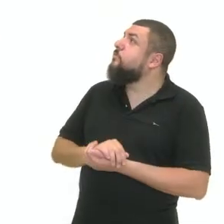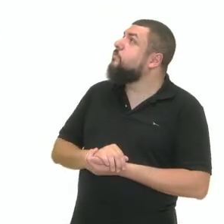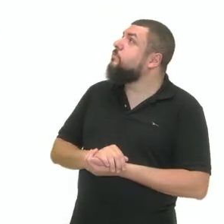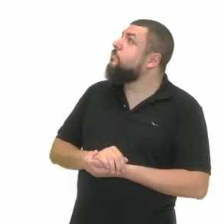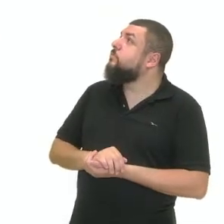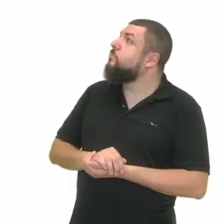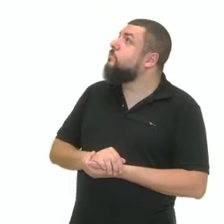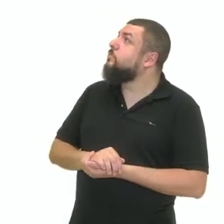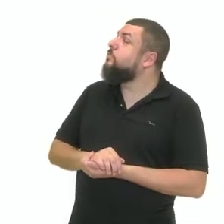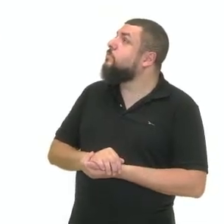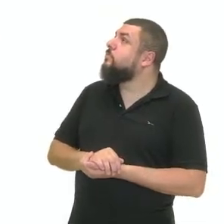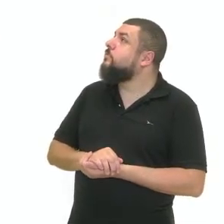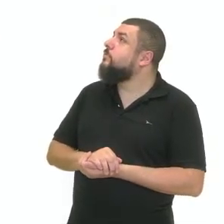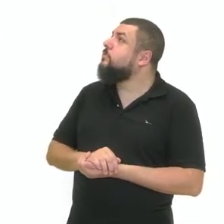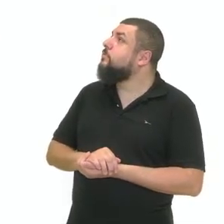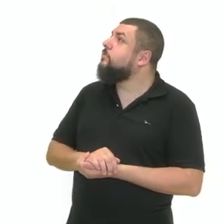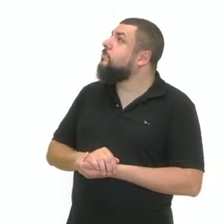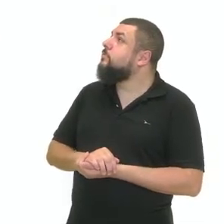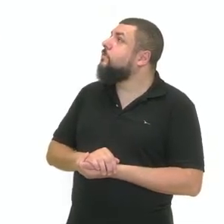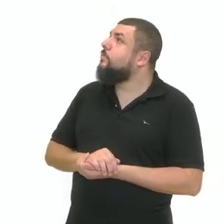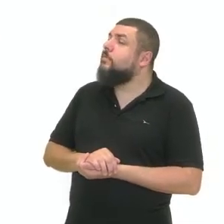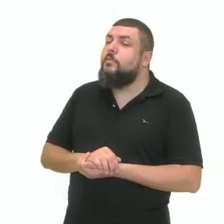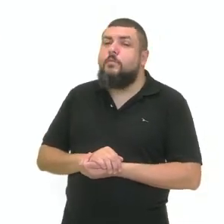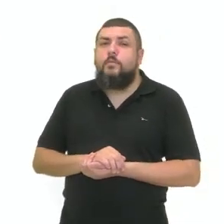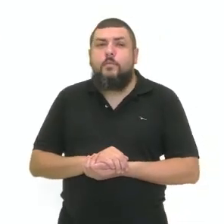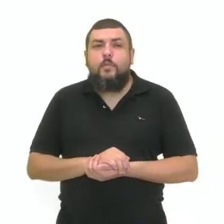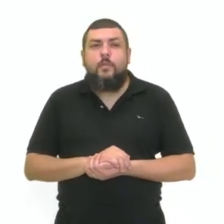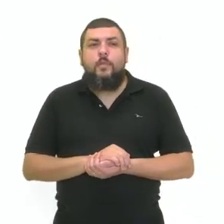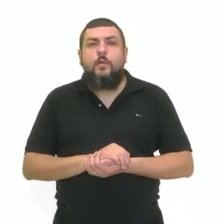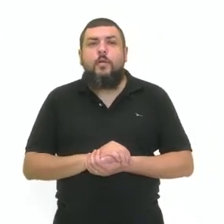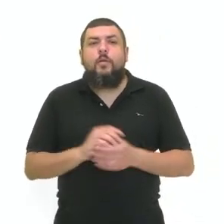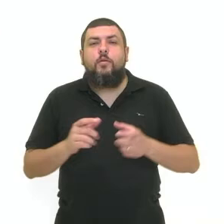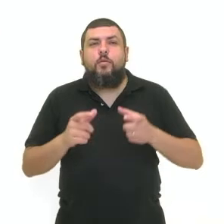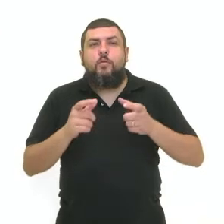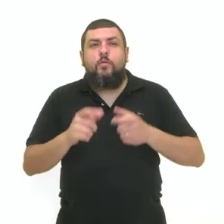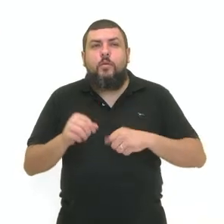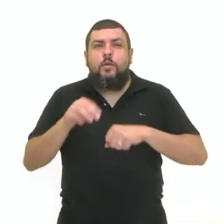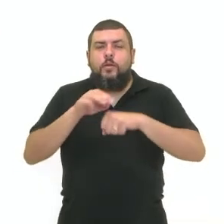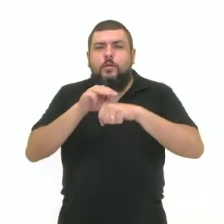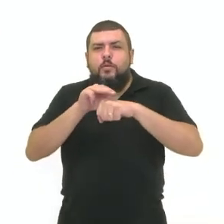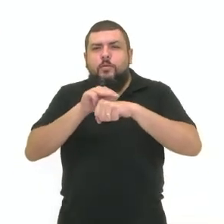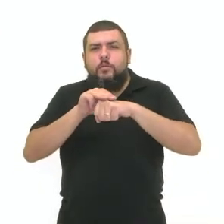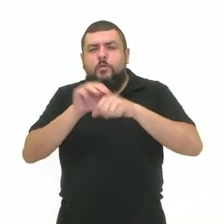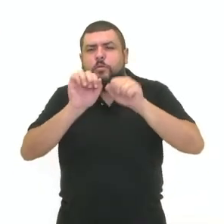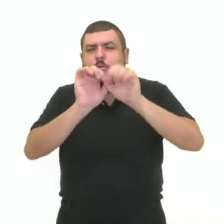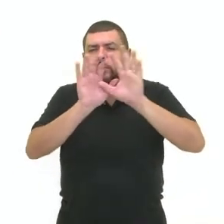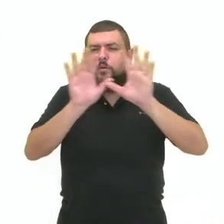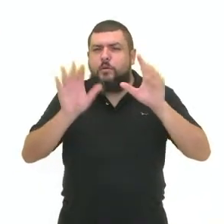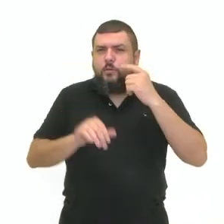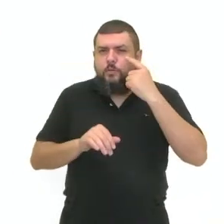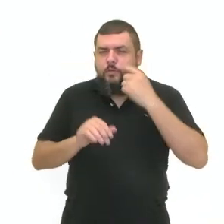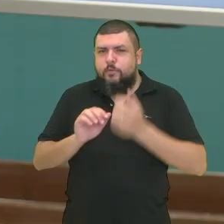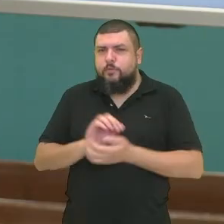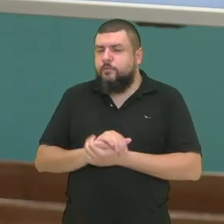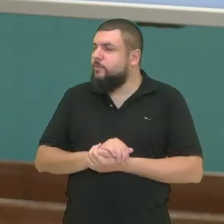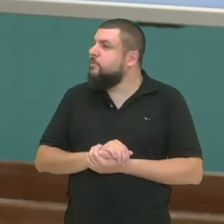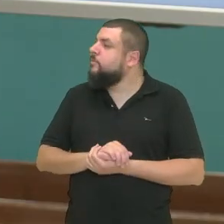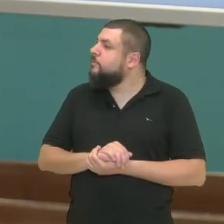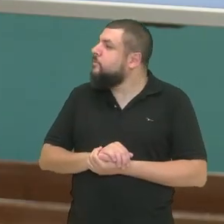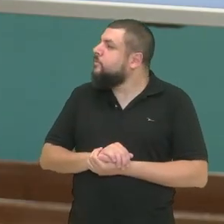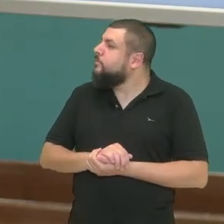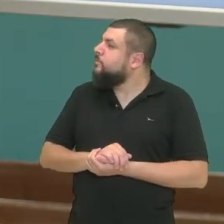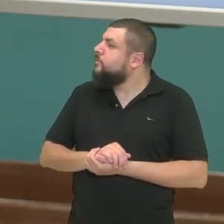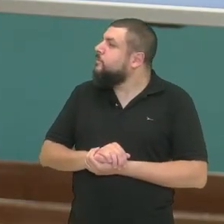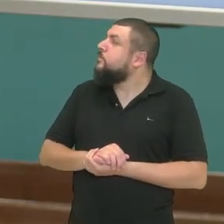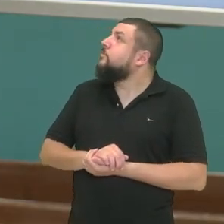e assim por diante, da Argélia. E temos também no extremo sul, olha aqui, ó, na região da África do Sul, no extremo sul, então temos a